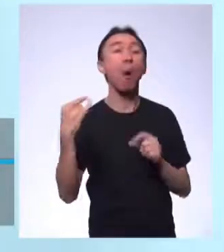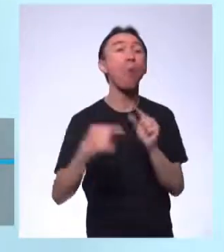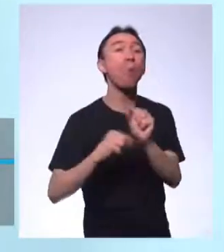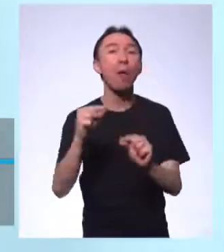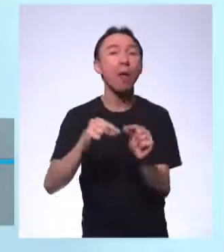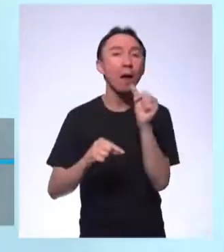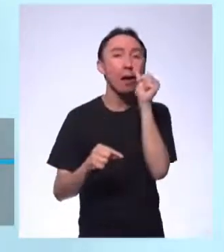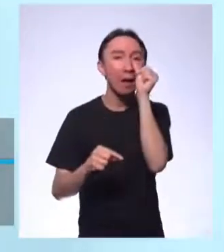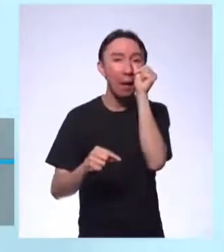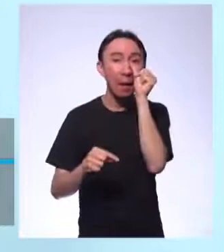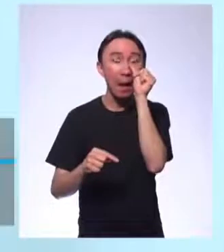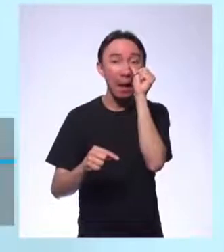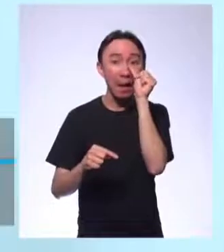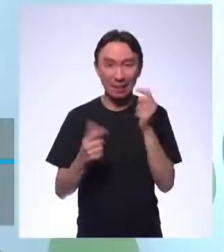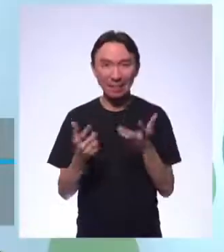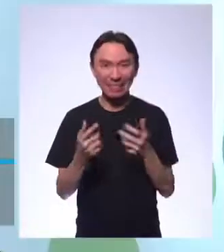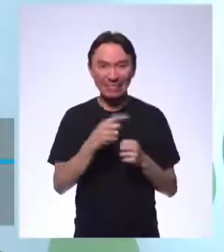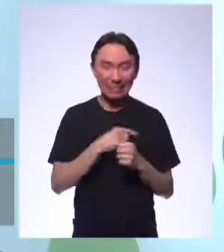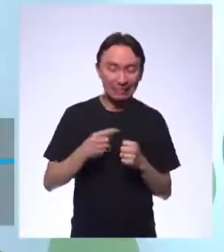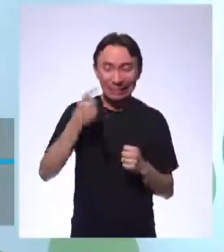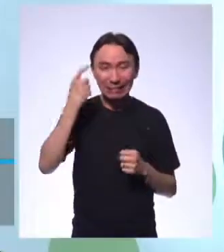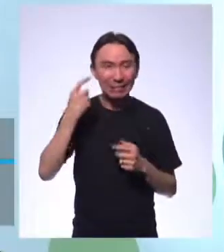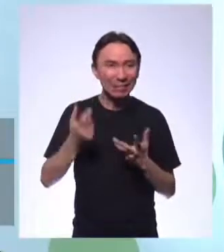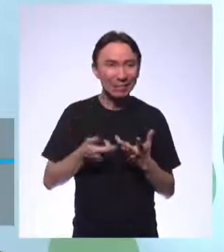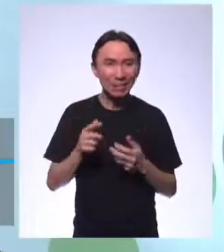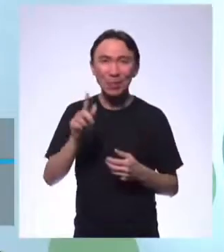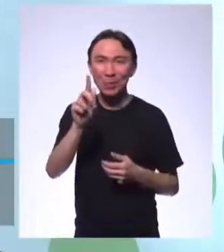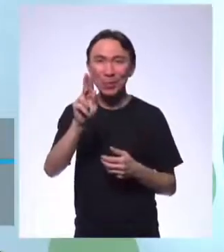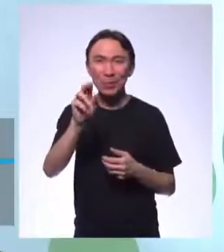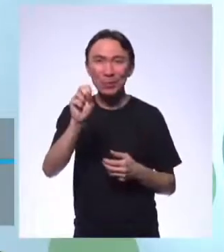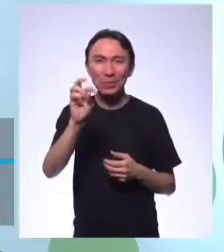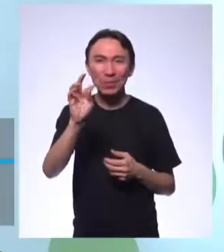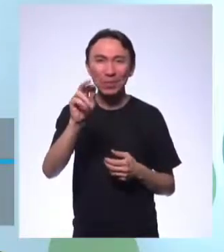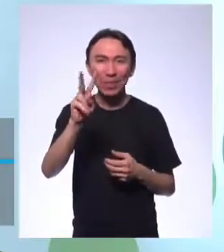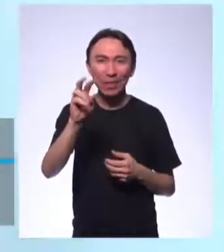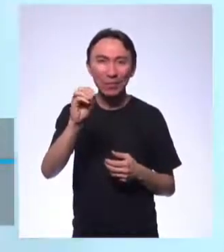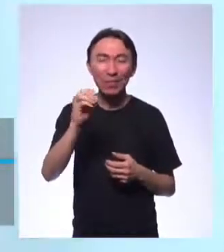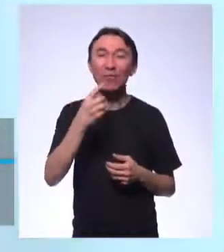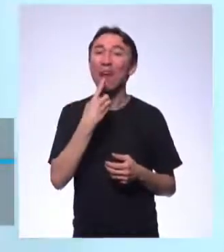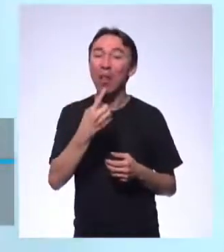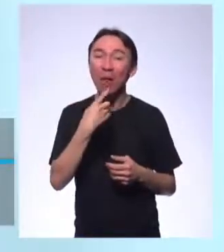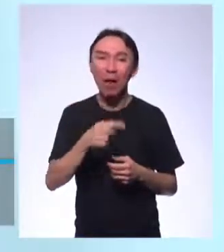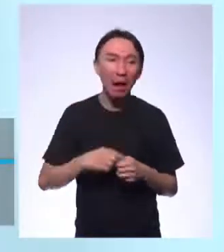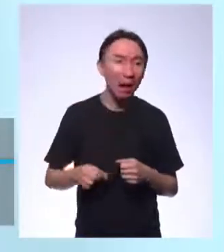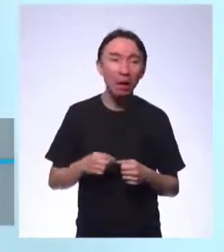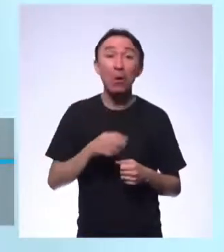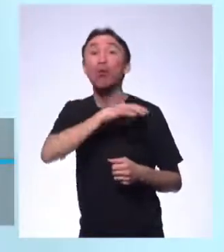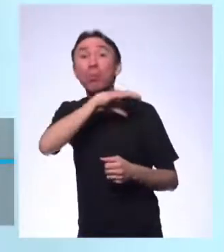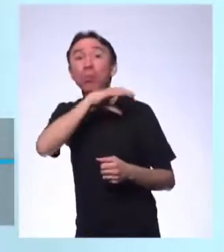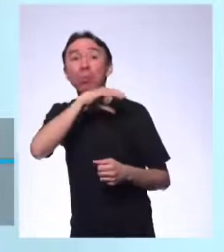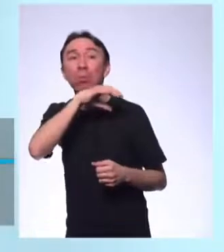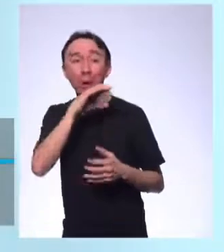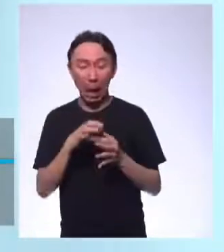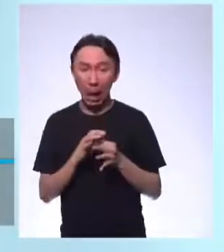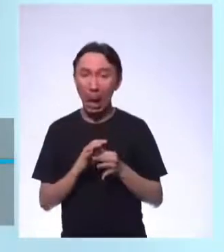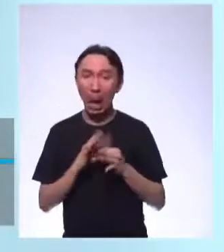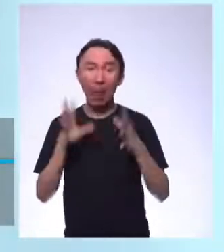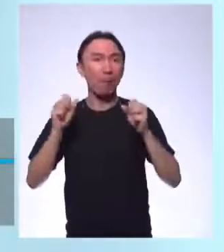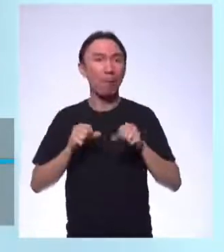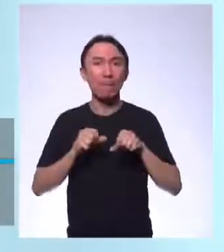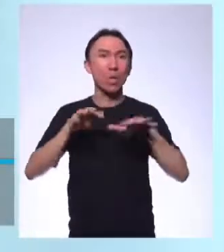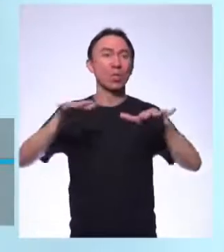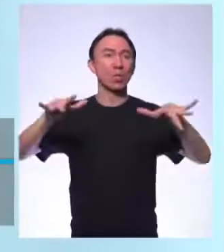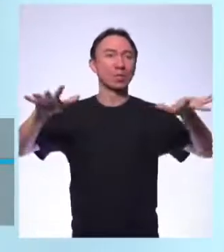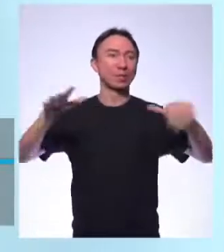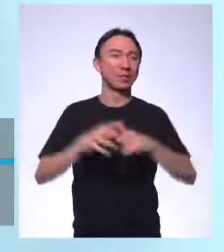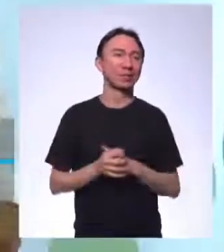do filme, O certo? Gustavo diz assim: os bichos estão à solta. Os bichos, Estão à é. solta. Gustavo, foi legal isso aí. Professor, tem como ler essa